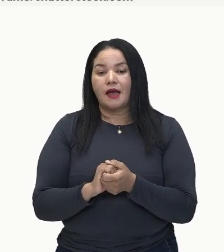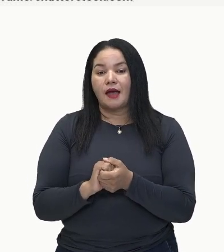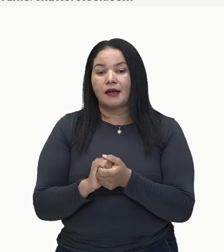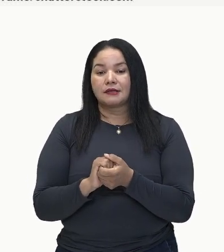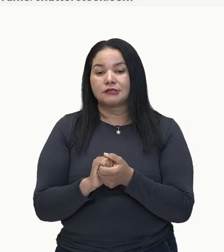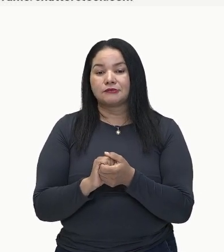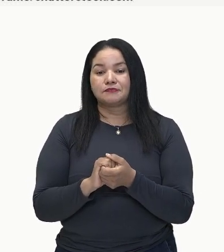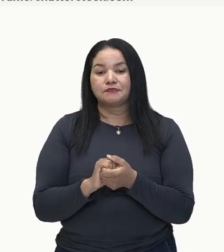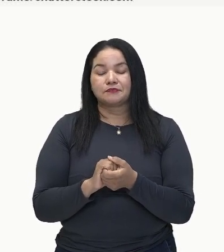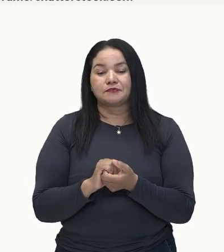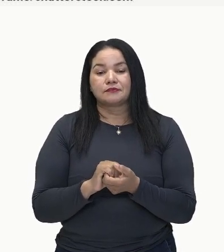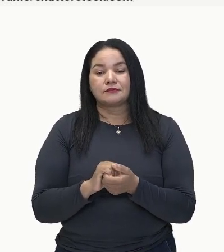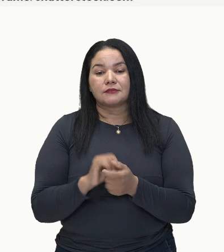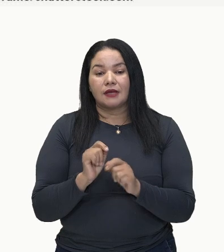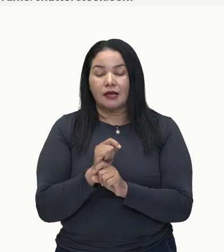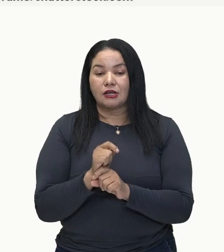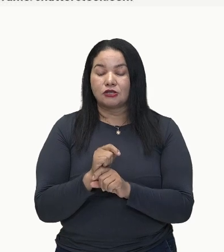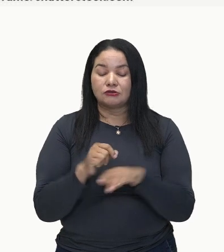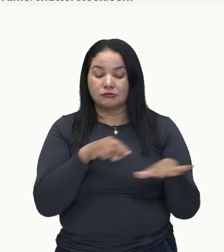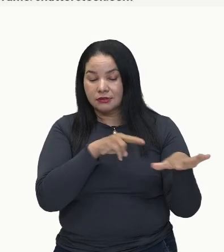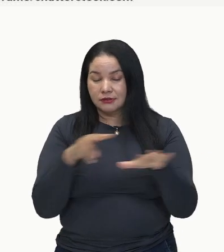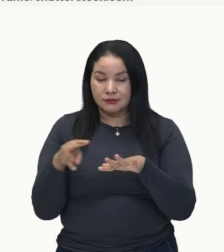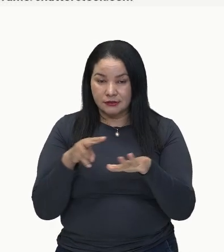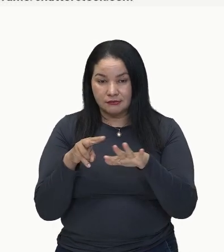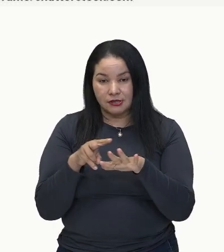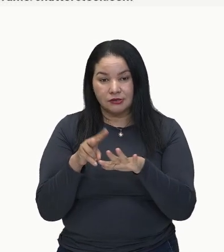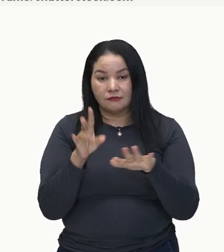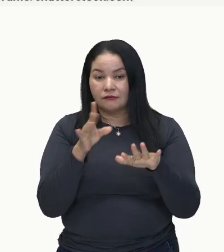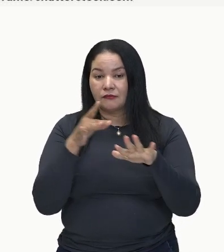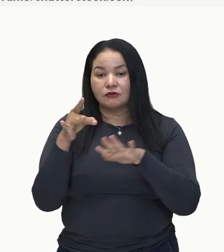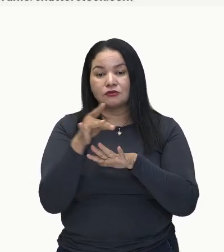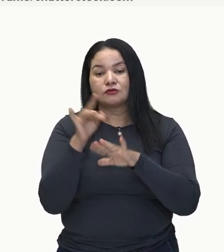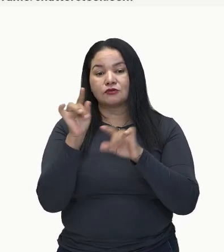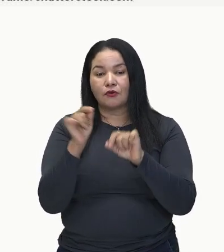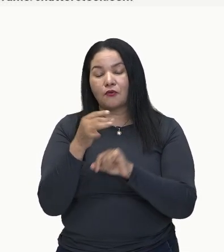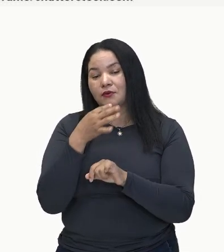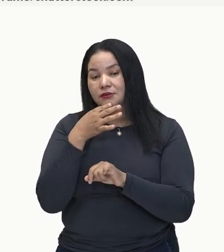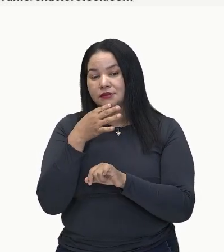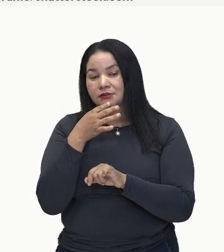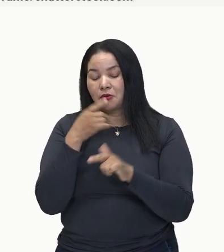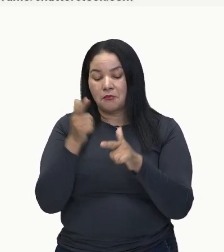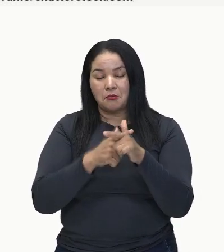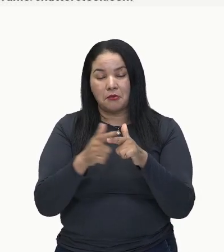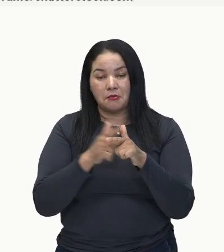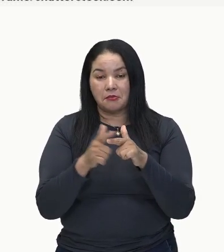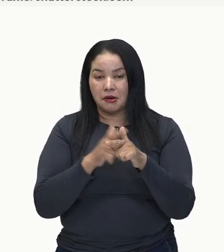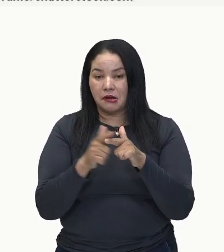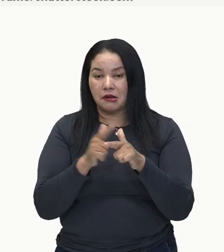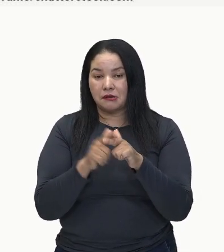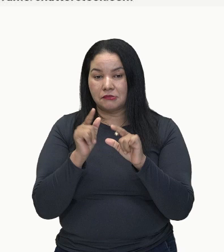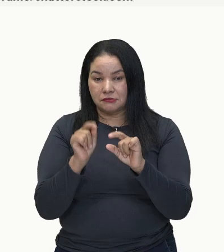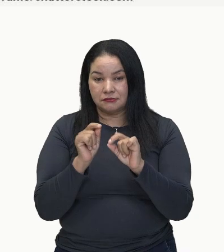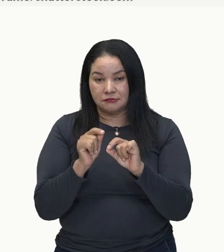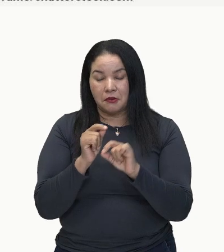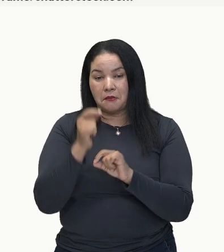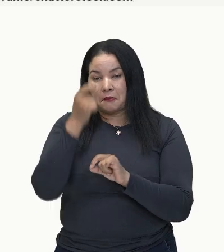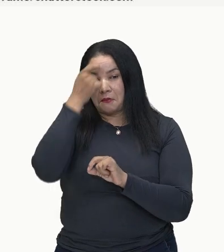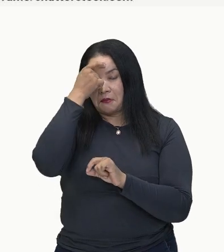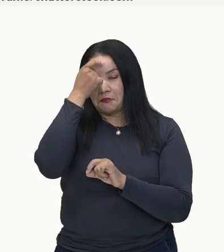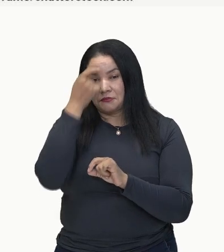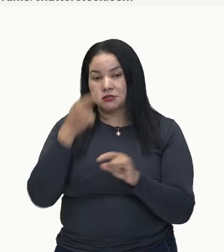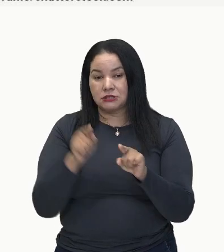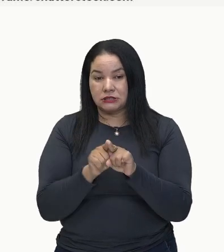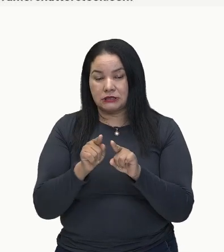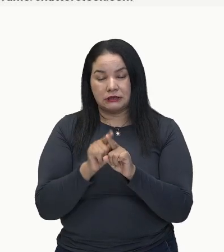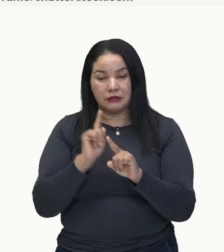precisa comparecer a um agente social devido aos seus conhecidos problemas mentais. Após ser demitido, Fleck